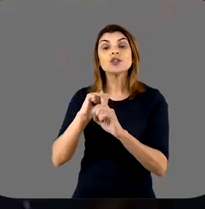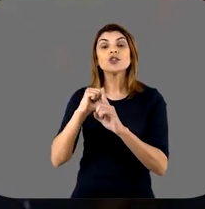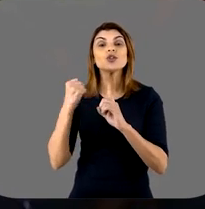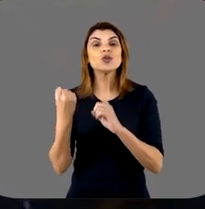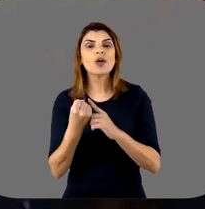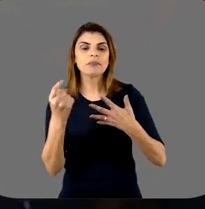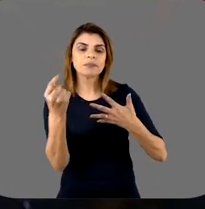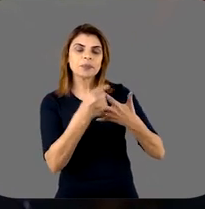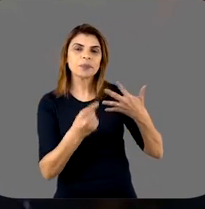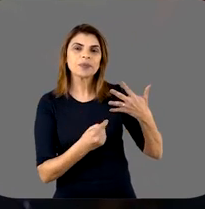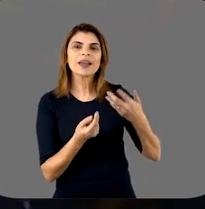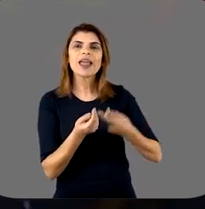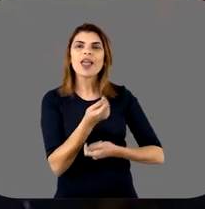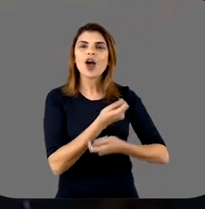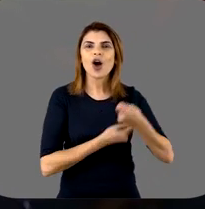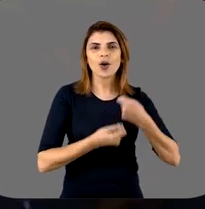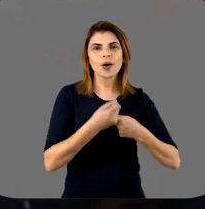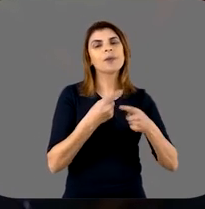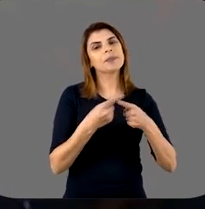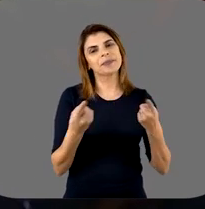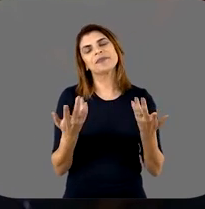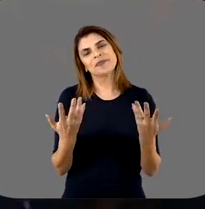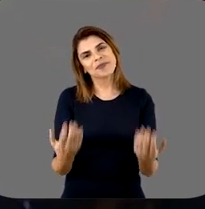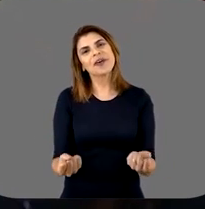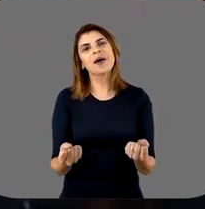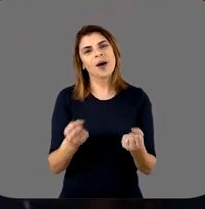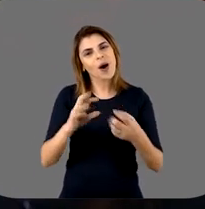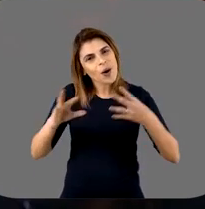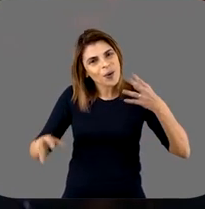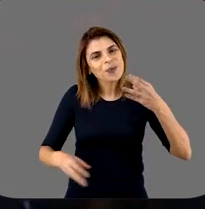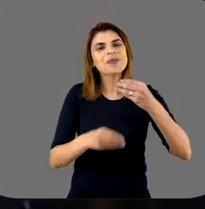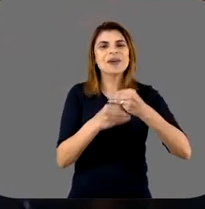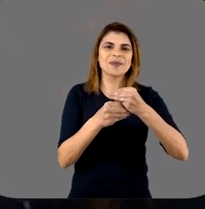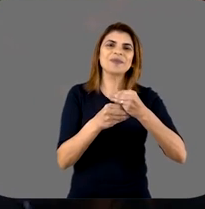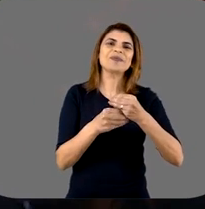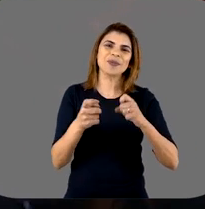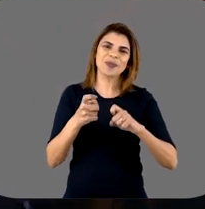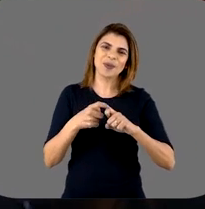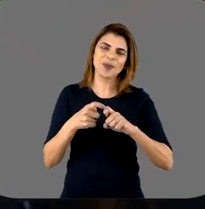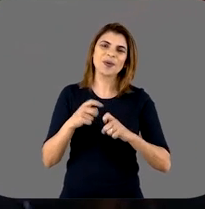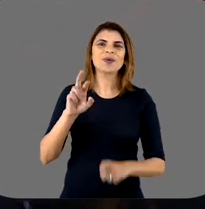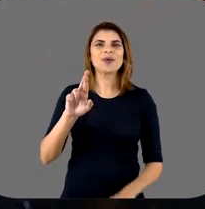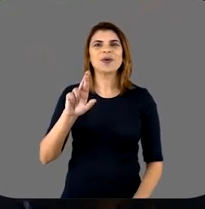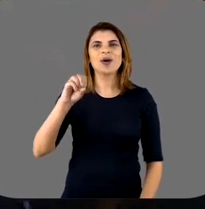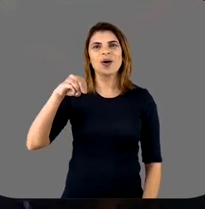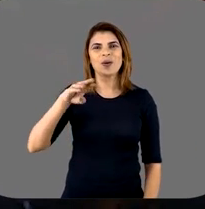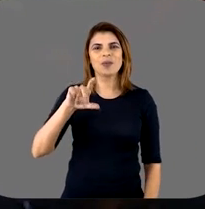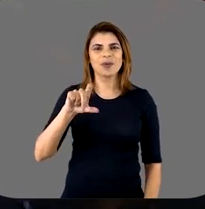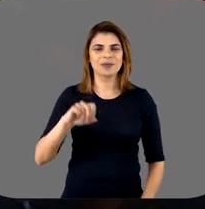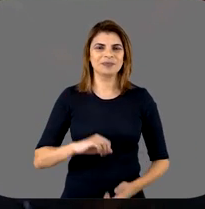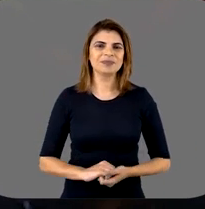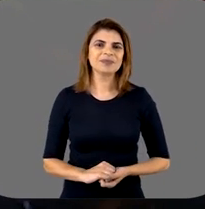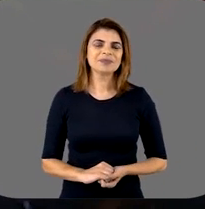os pontos econômicos em relação a isso. Mas vamos lá, ao complementar aí, doutor Rômulo, essa questão.